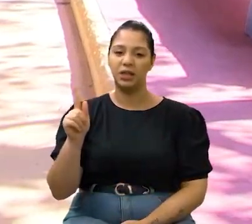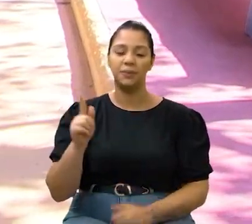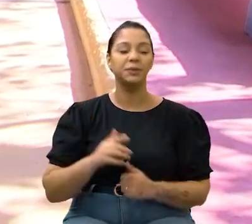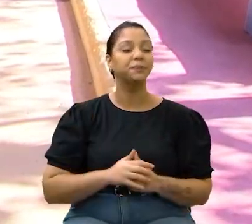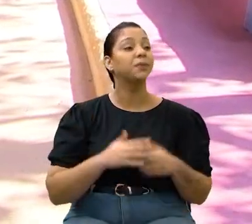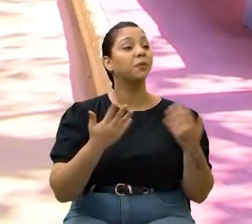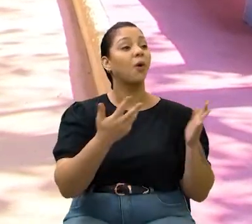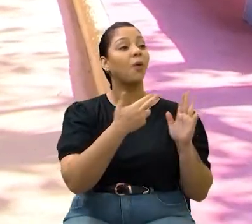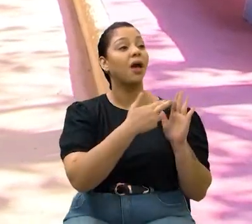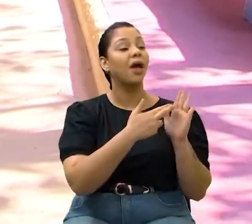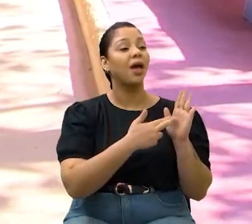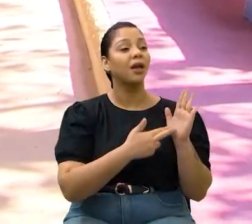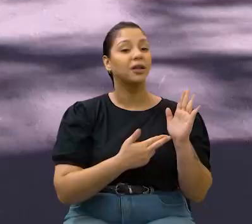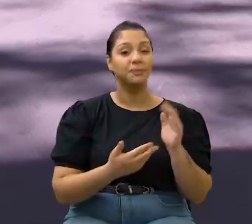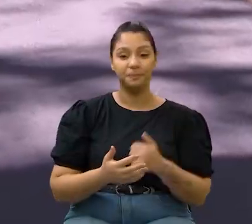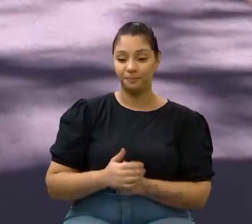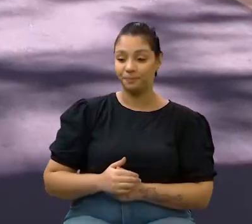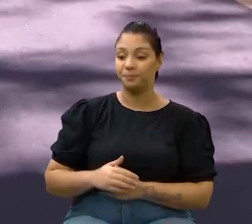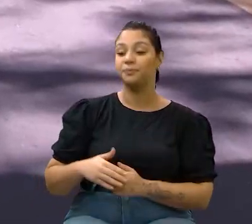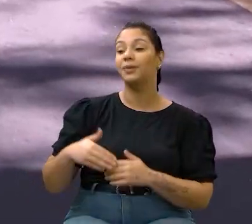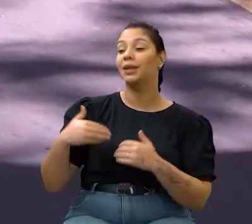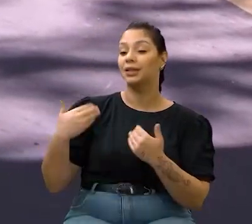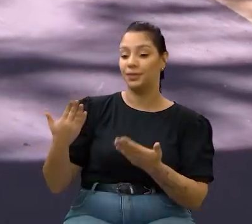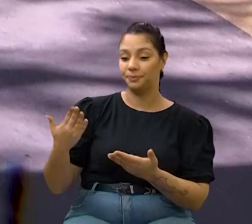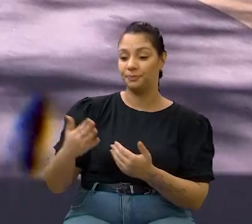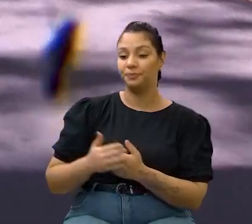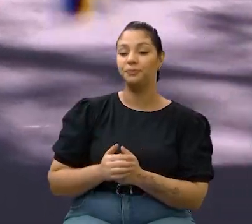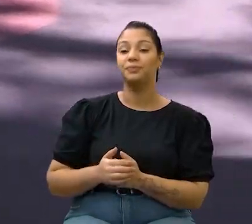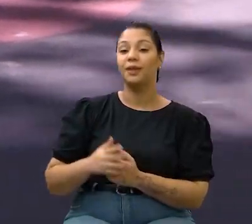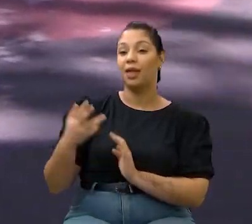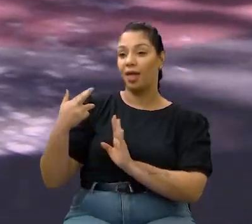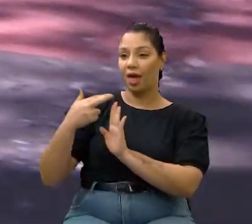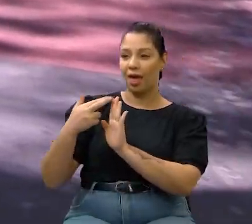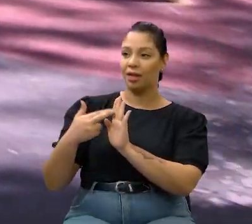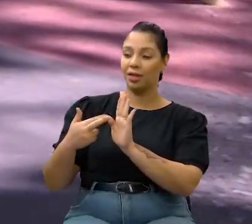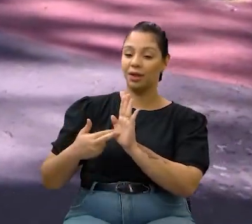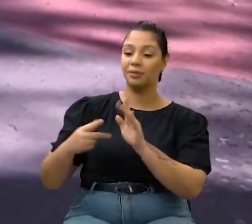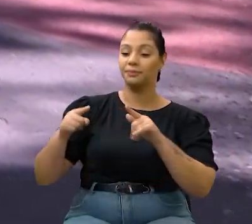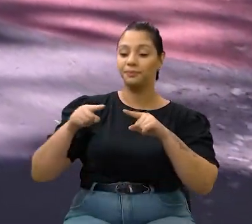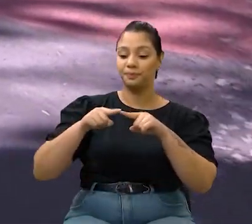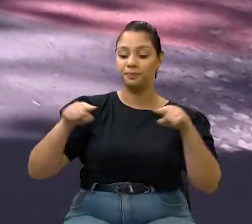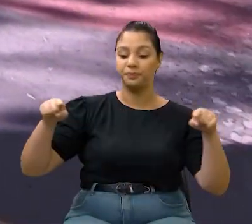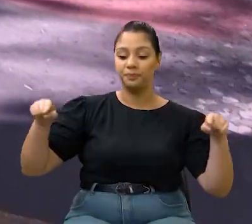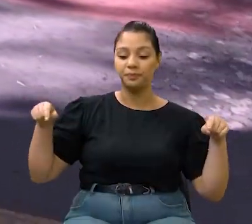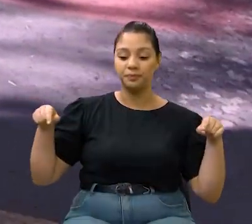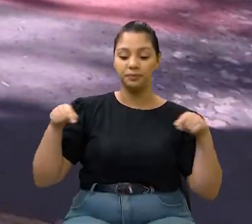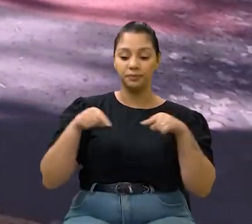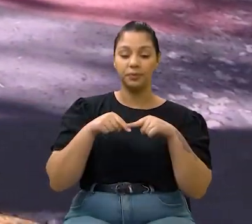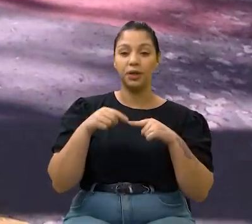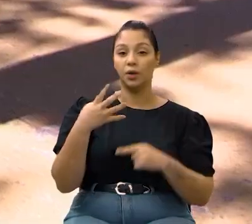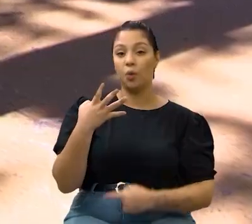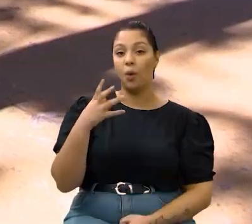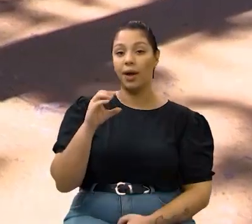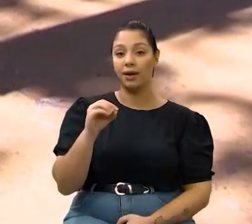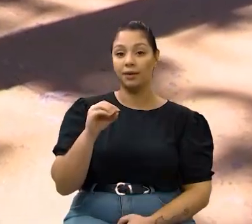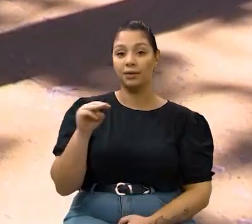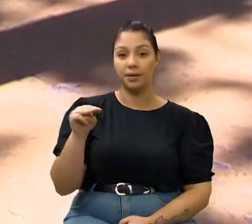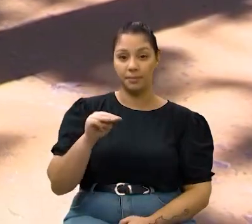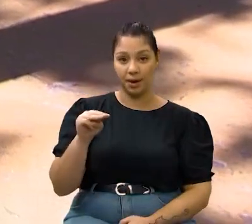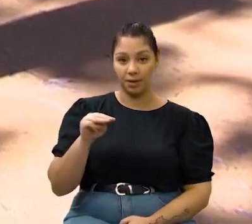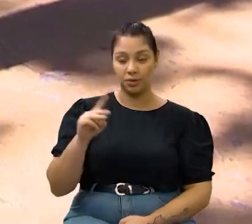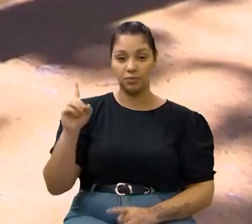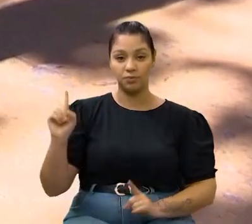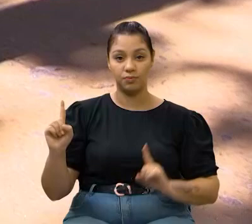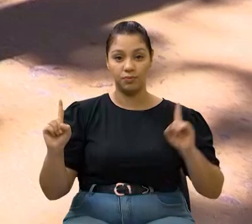são as regras? Basicamente, é assim, o campo ele tem 40 metros, né? E de pino a